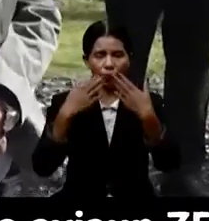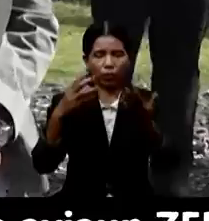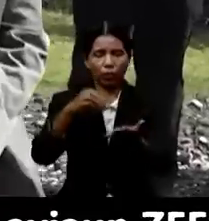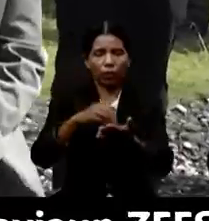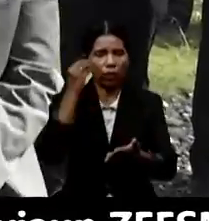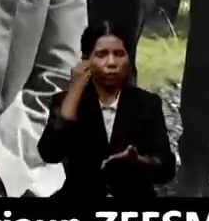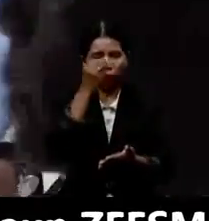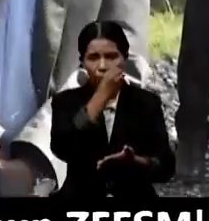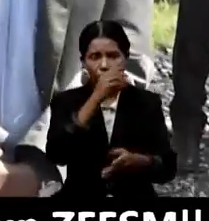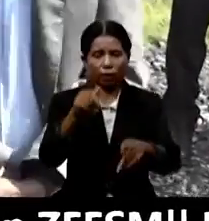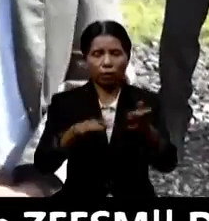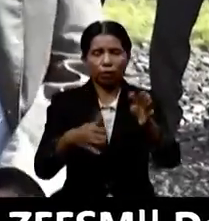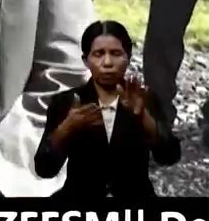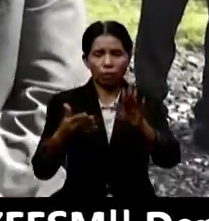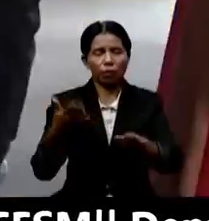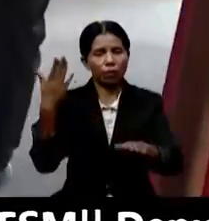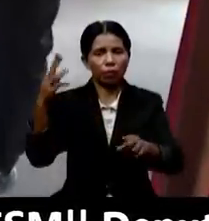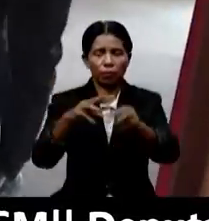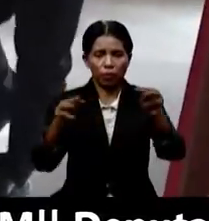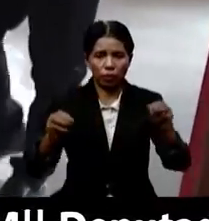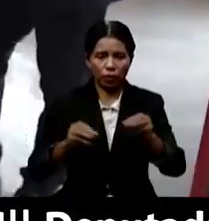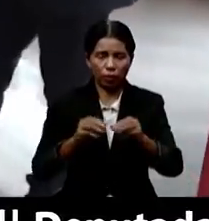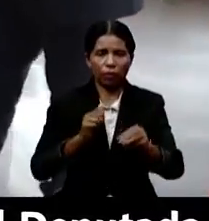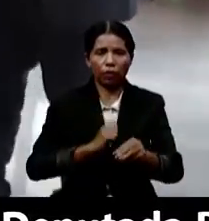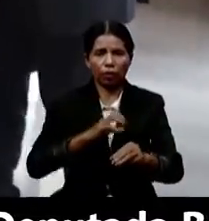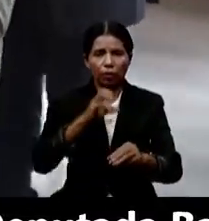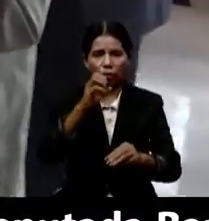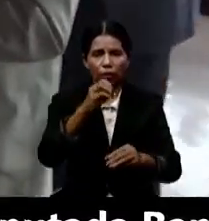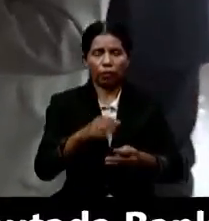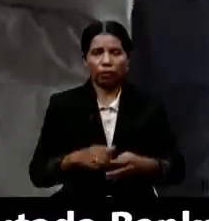aifunan ba martir sira e a jardim heróis município de Inaru. Marito da Costa, ZMN.